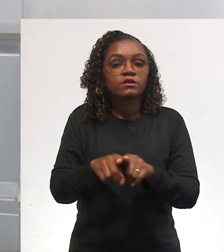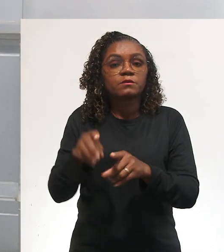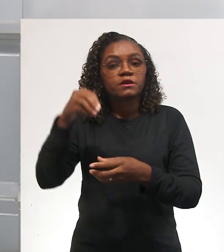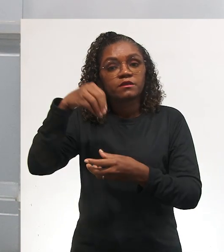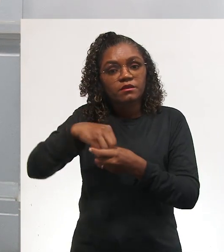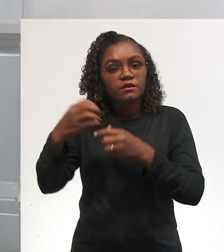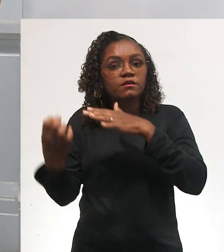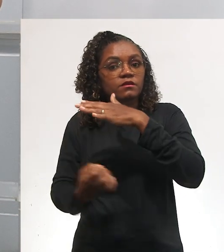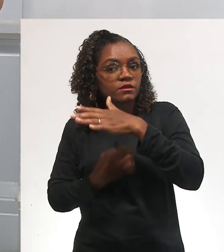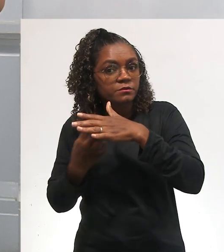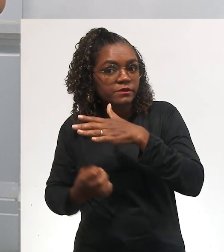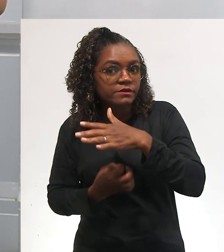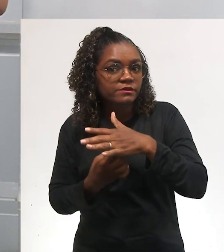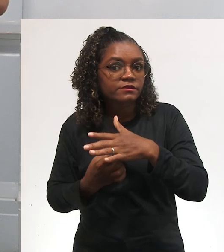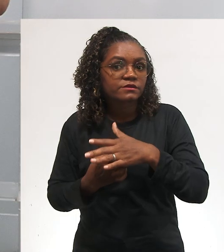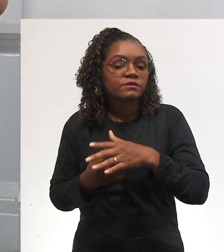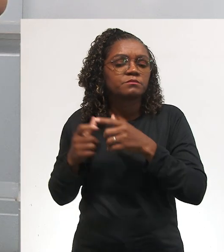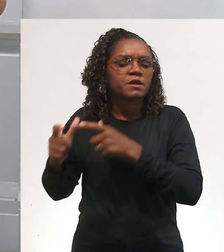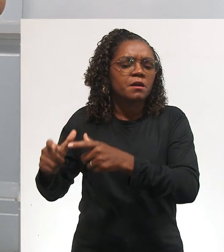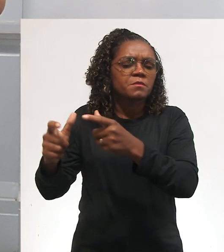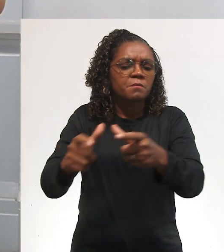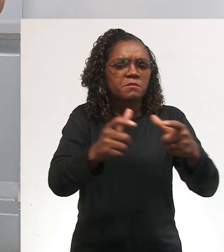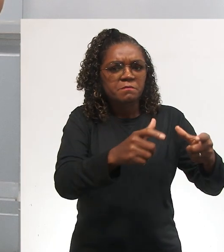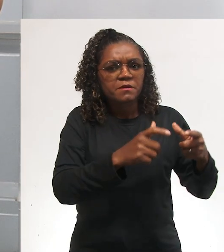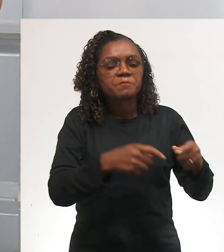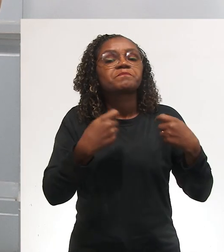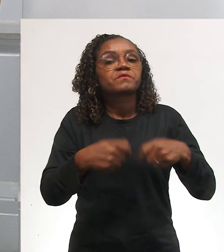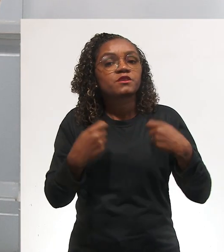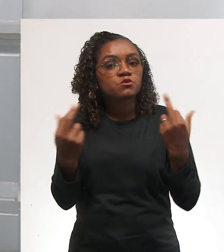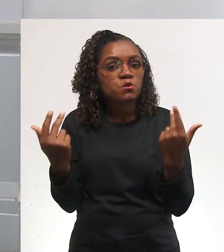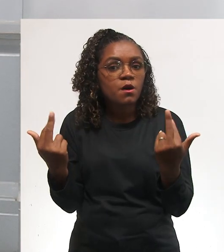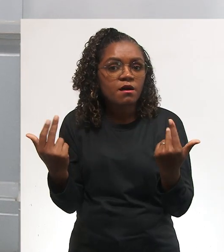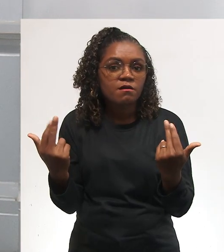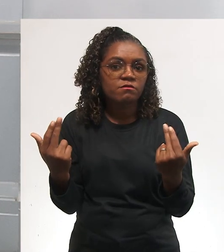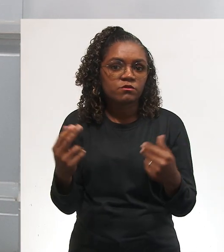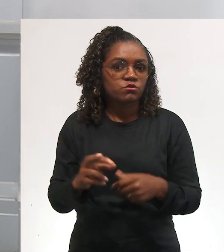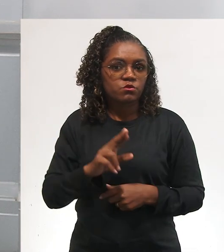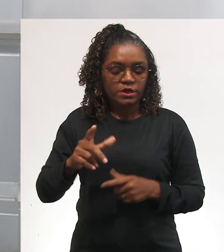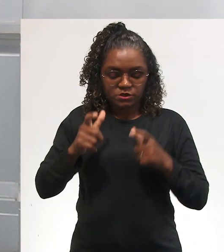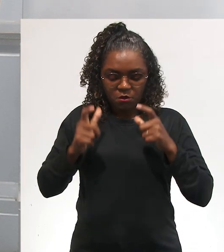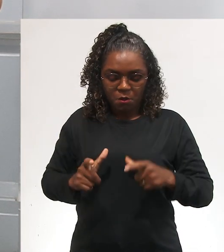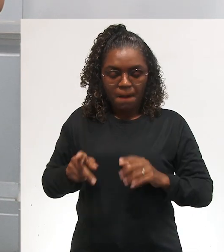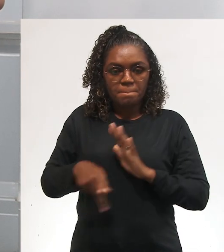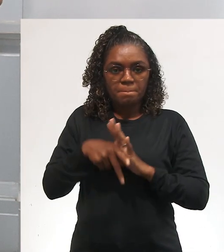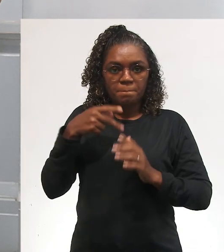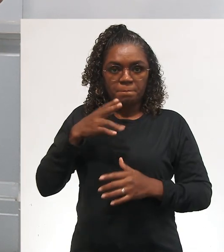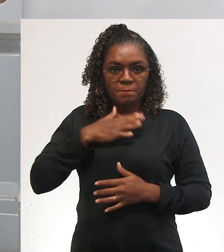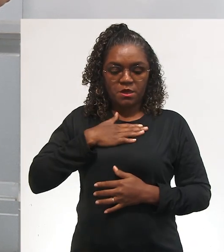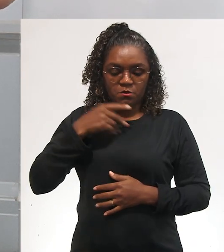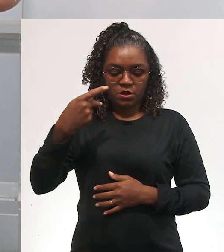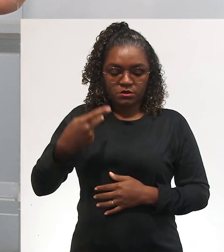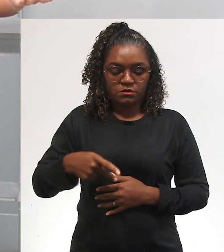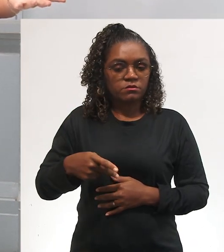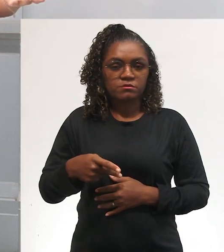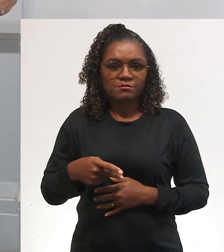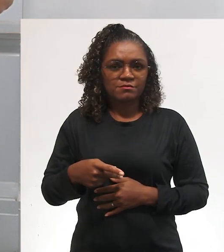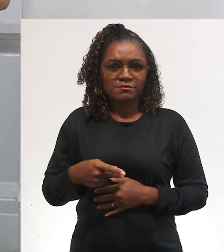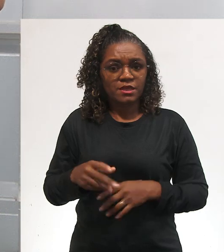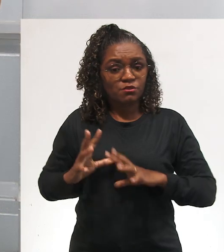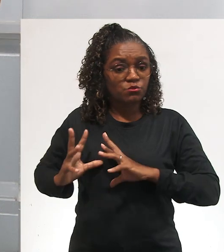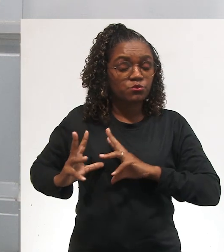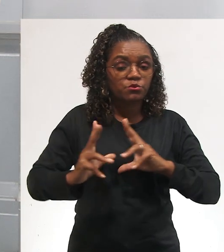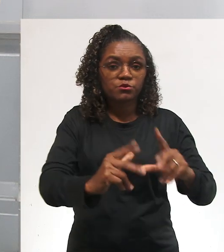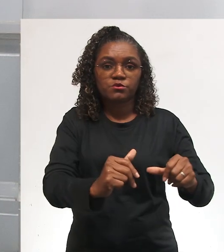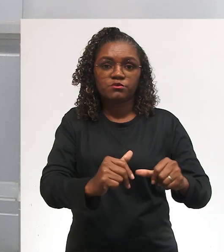da nossa organização, em todos os setores, não apenas aqui no meu local de trabalho, mas no todo. Isso